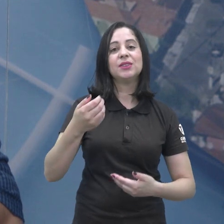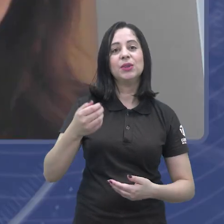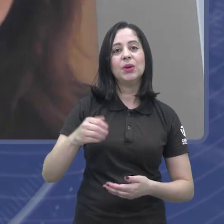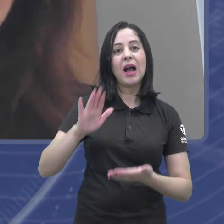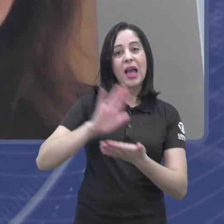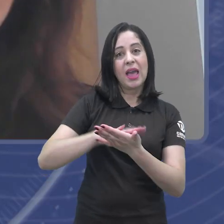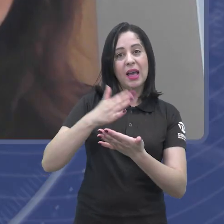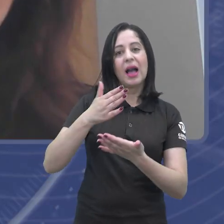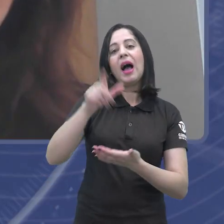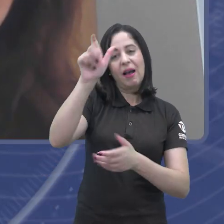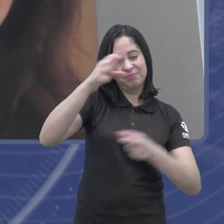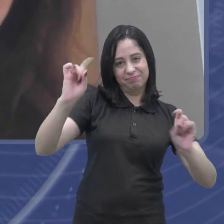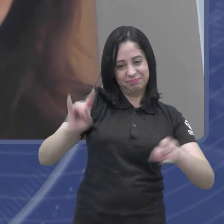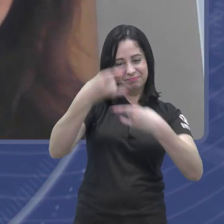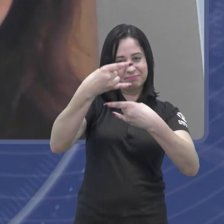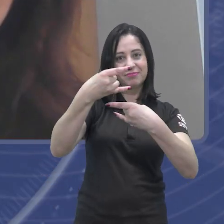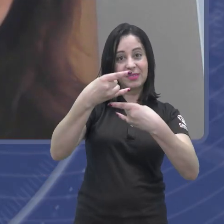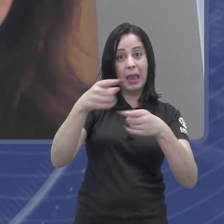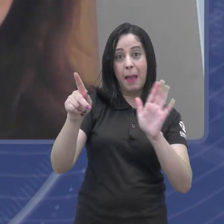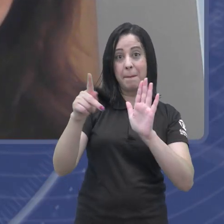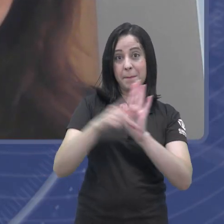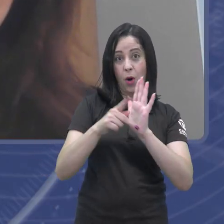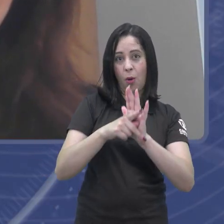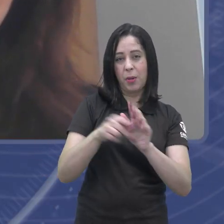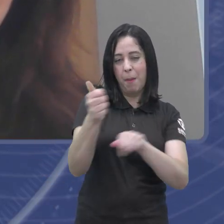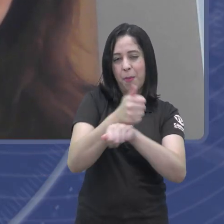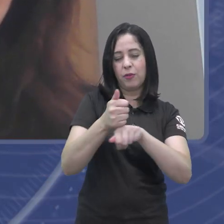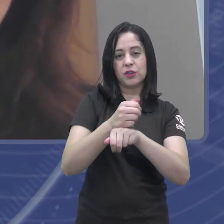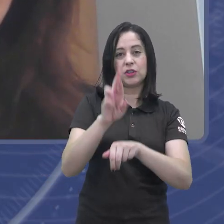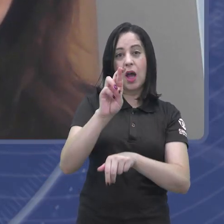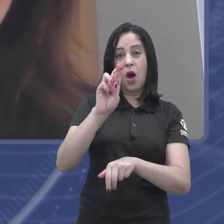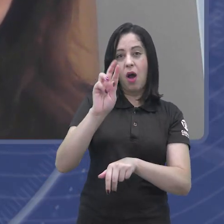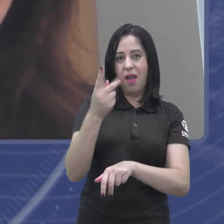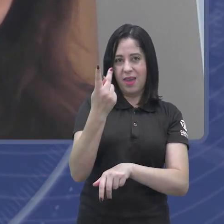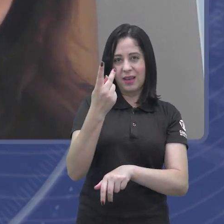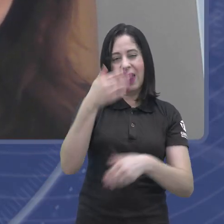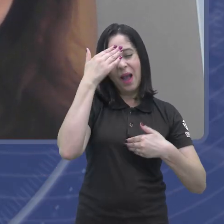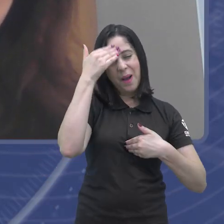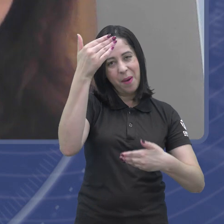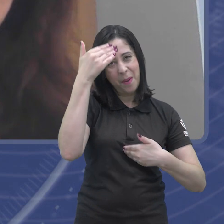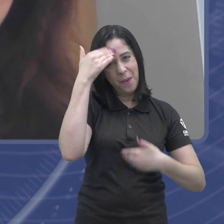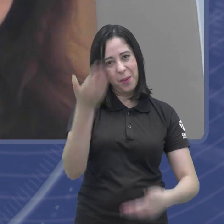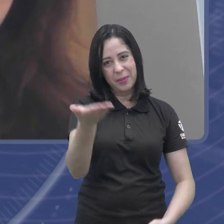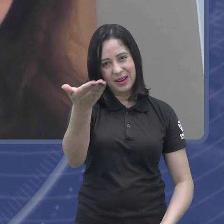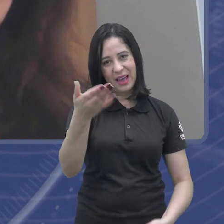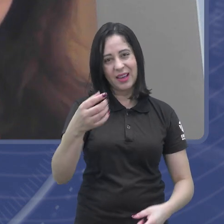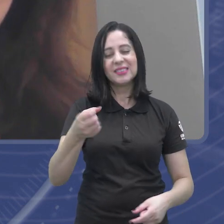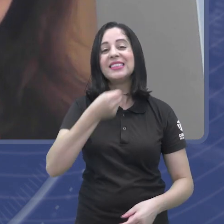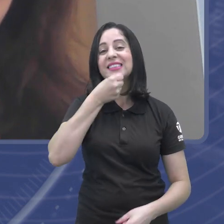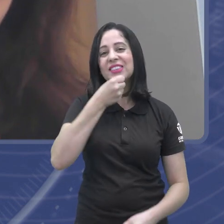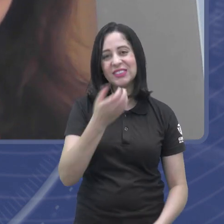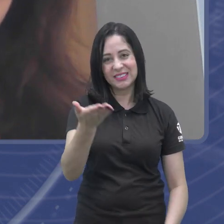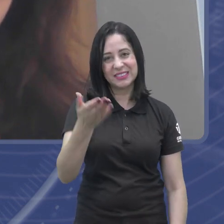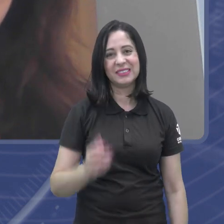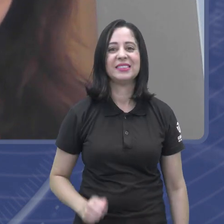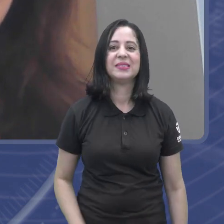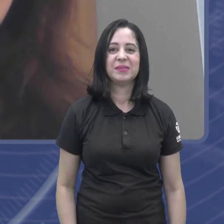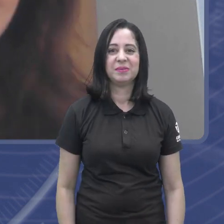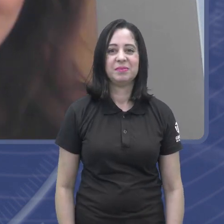especialista em recursos humanos, que esteve conectada conosco aqui por meio da internet. Ana, muito obrigado pela sua participação,